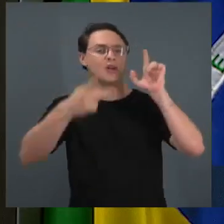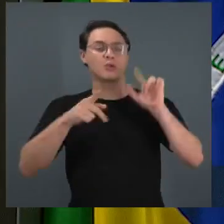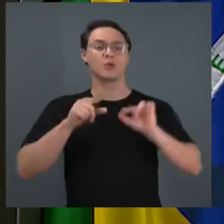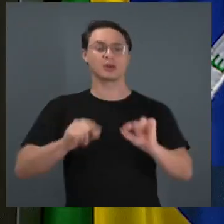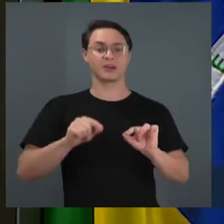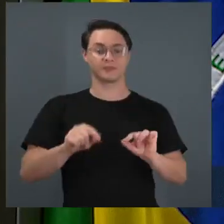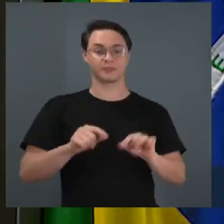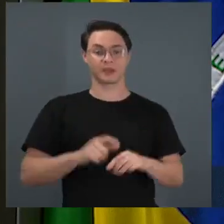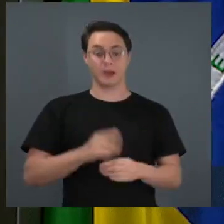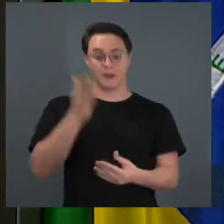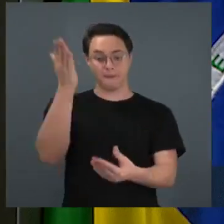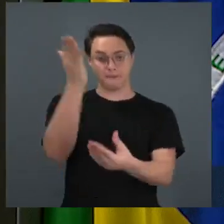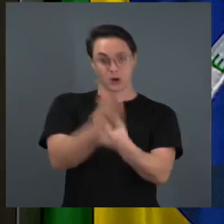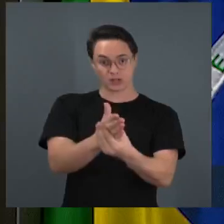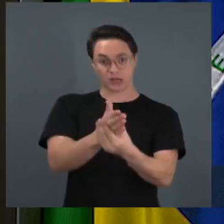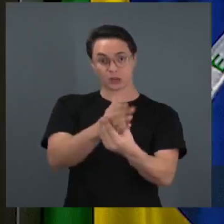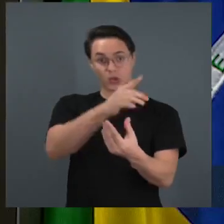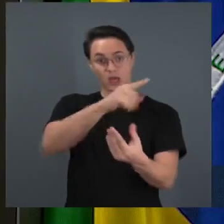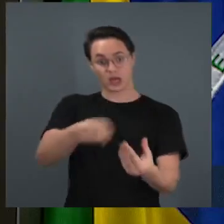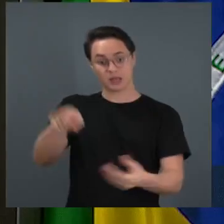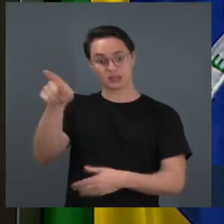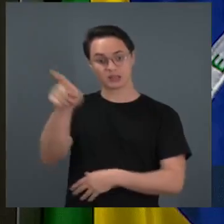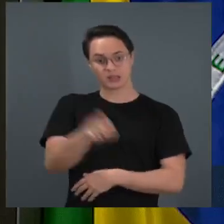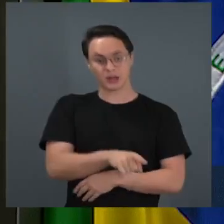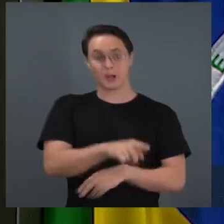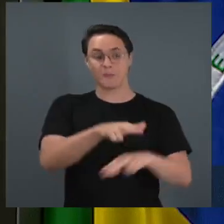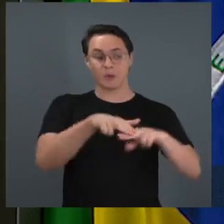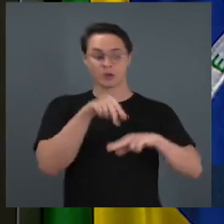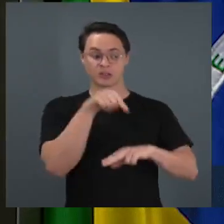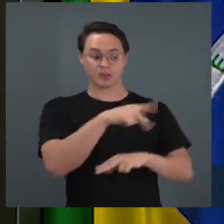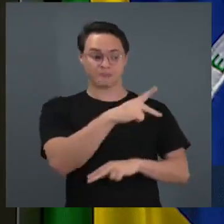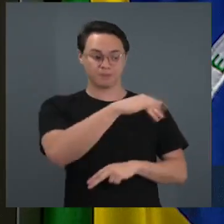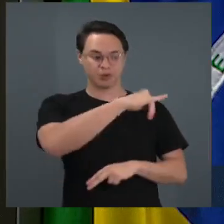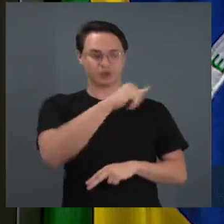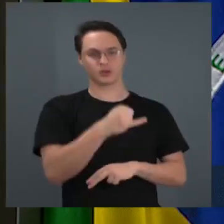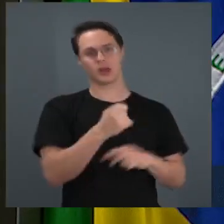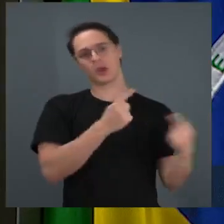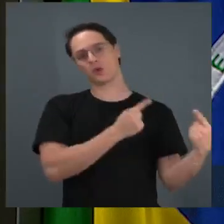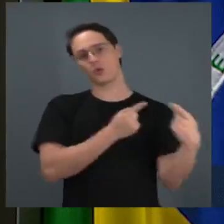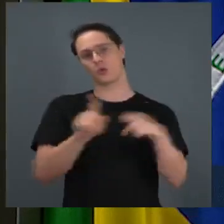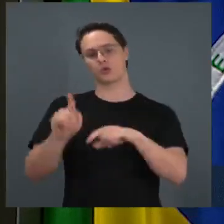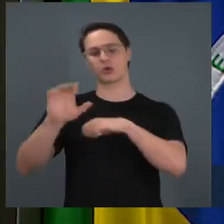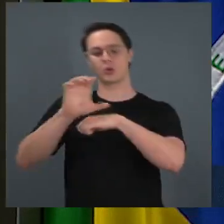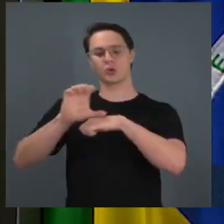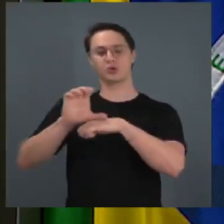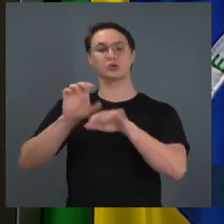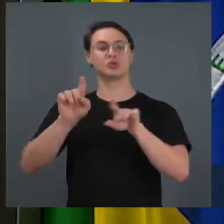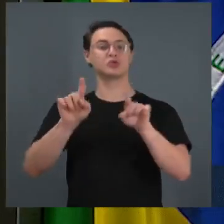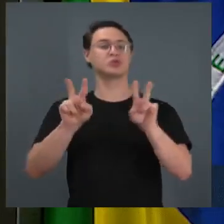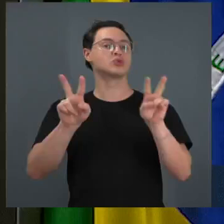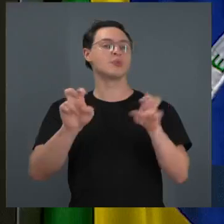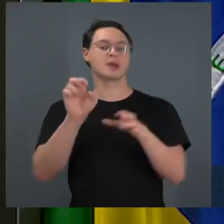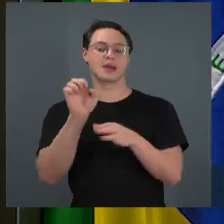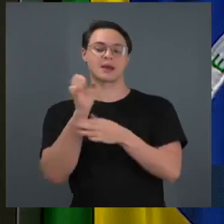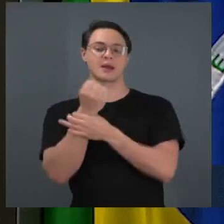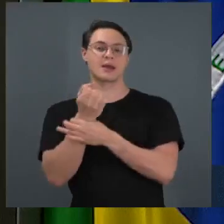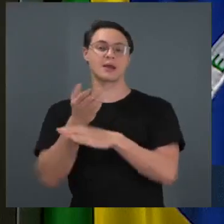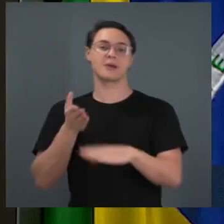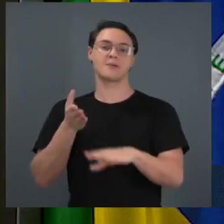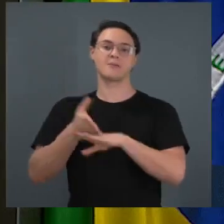por pejotização fere o princípio constitucional da garantia do acesso ao Poder